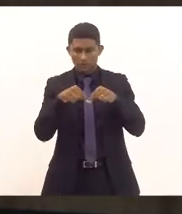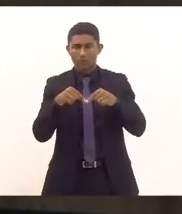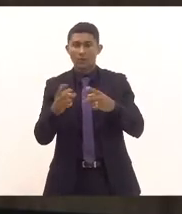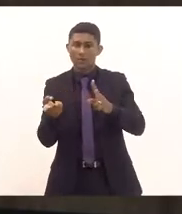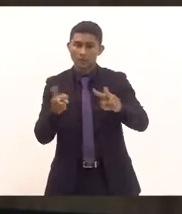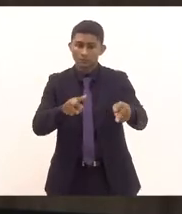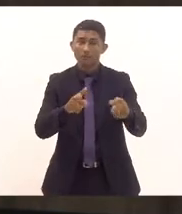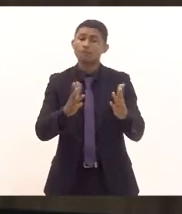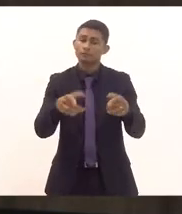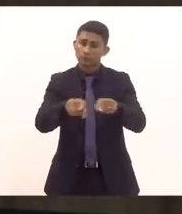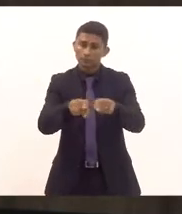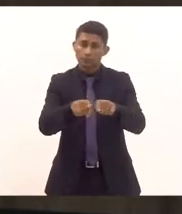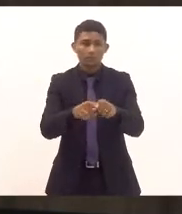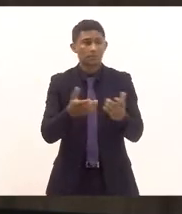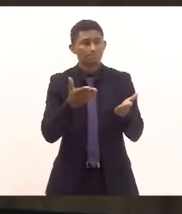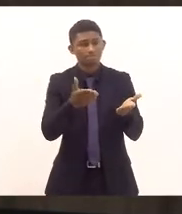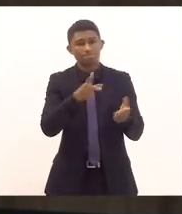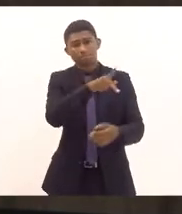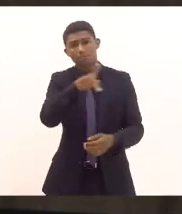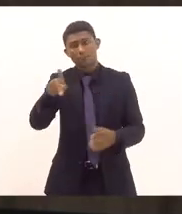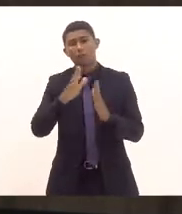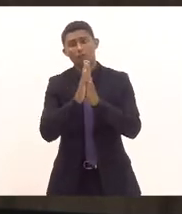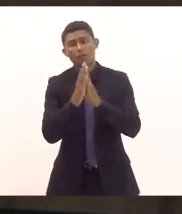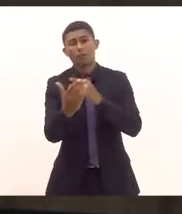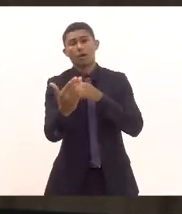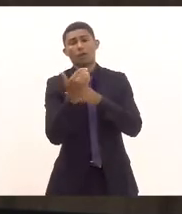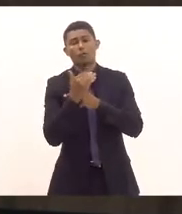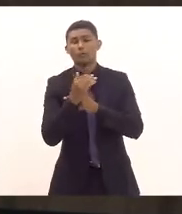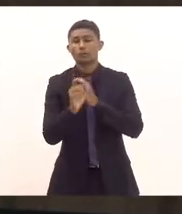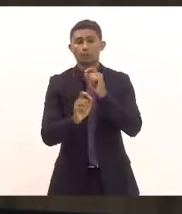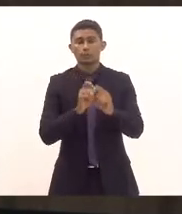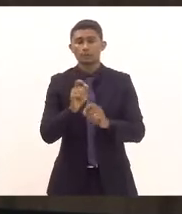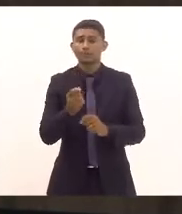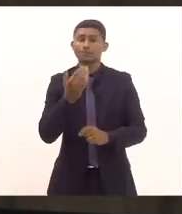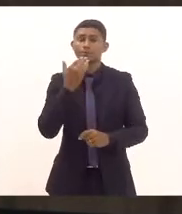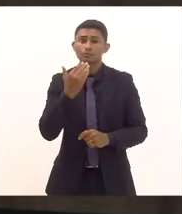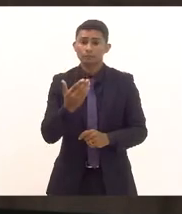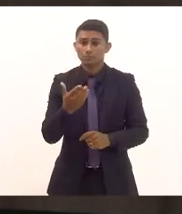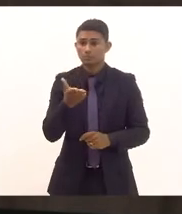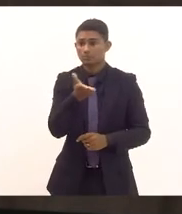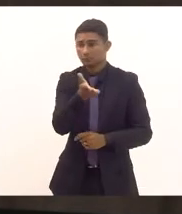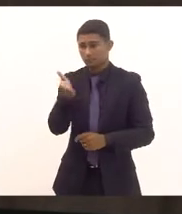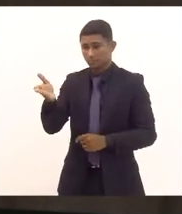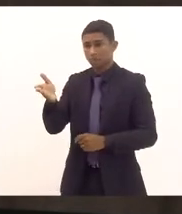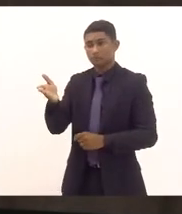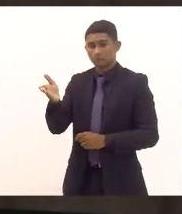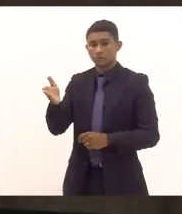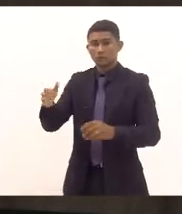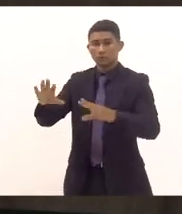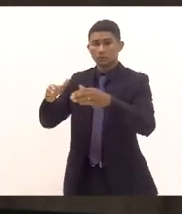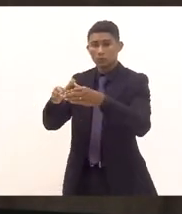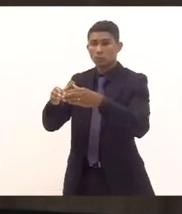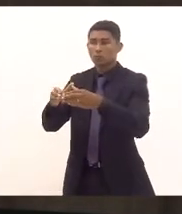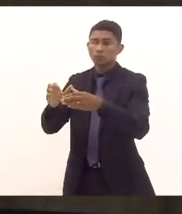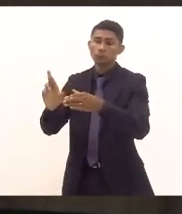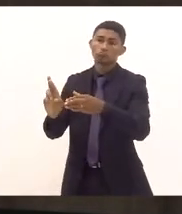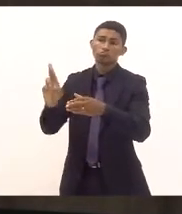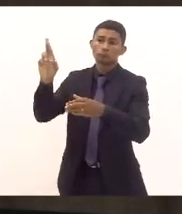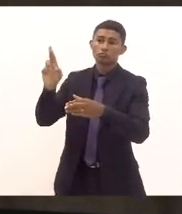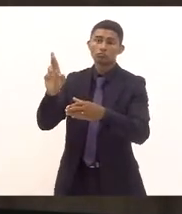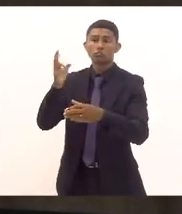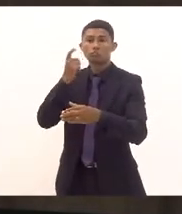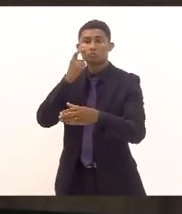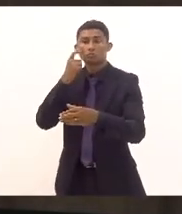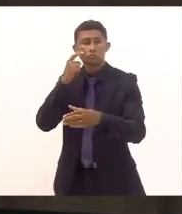André Ceciliano me ajudasse no sentido de solicitar aos órgãos competentes que façam uma vistoria em